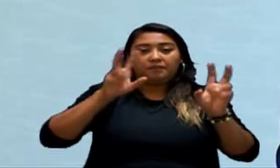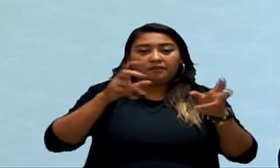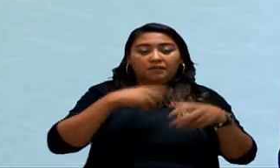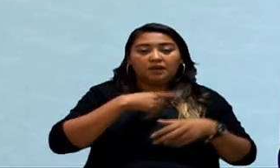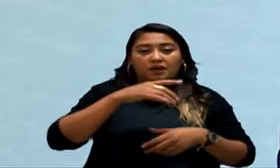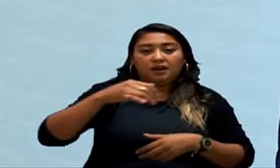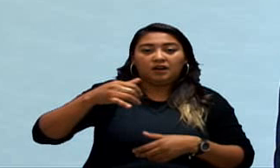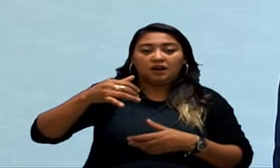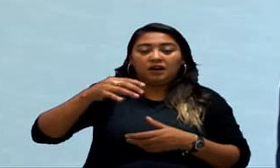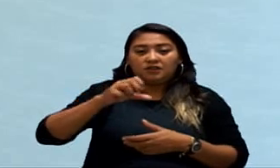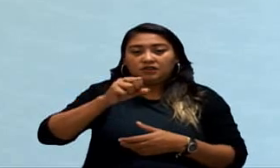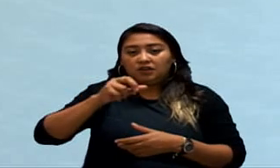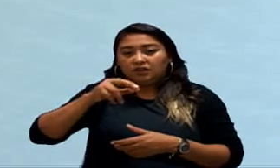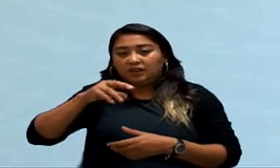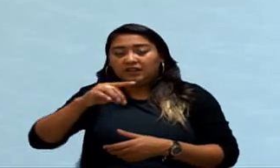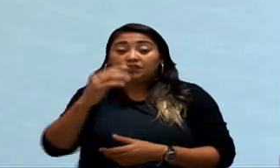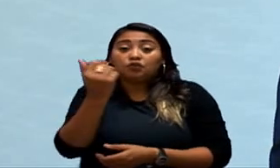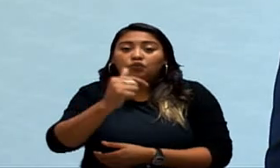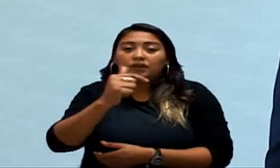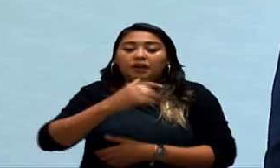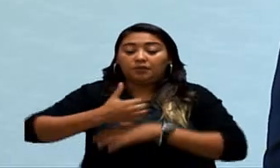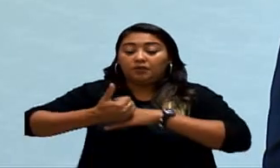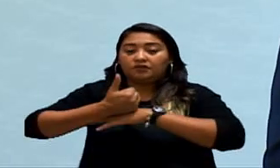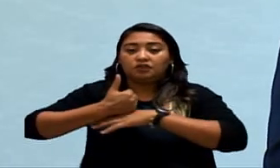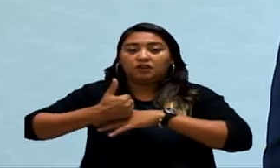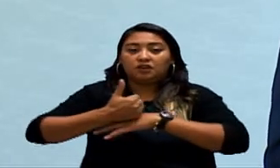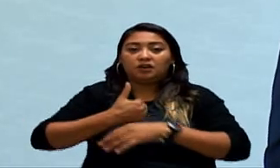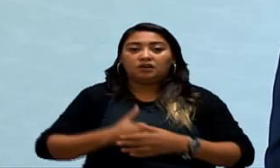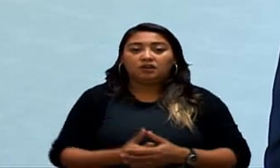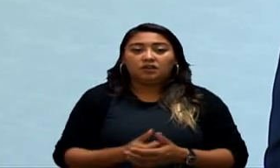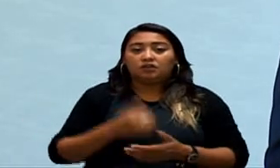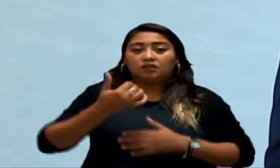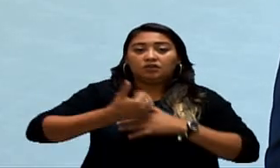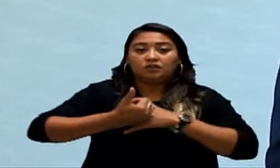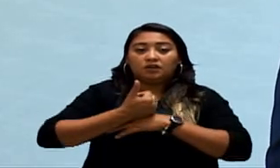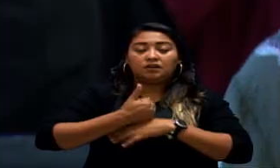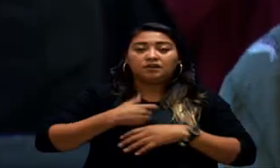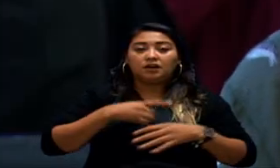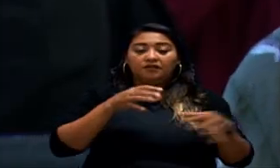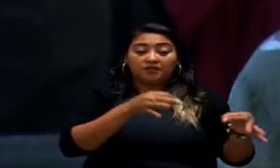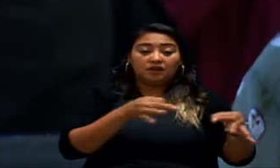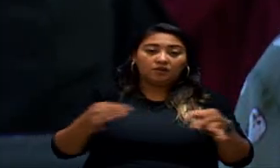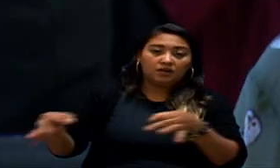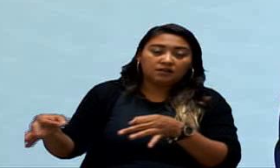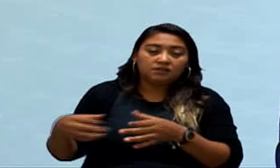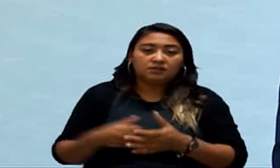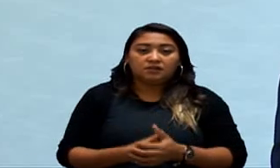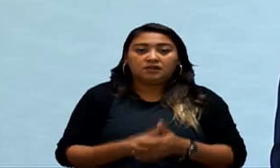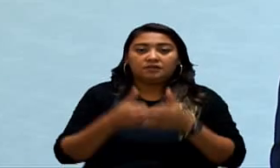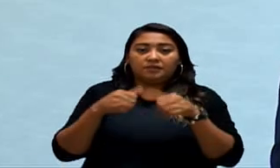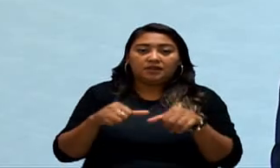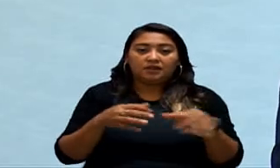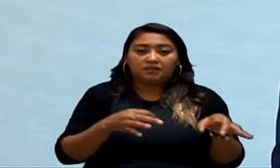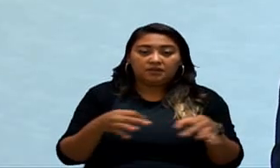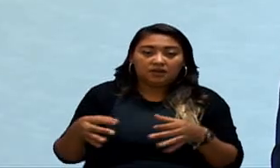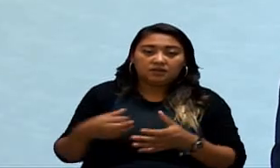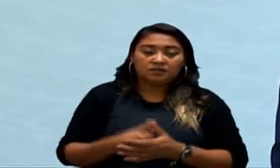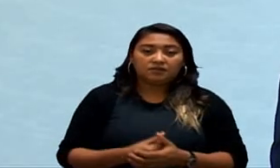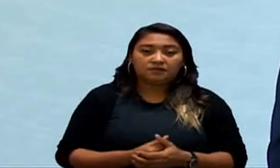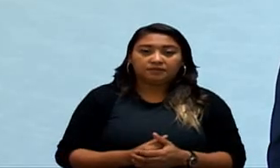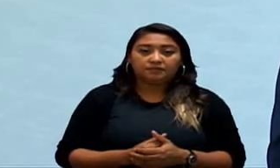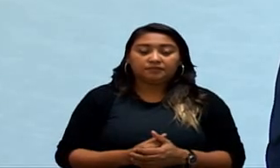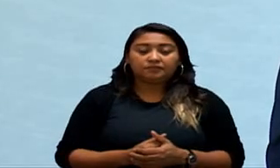idade no sentido de não ter aquele profissional. A falta. Não, mas de não ter. A frequência. Mas também... A permanência. A